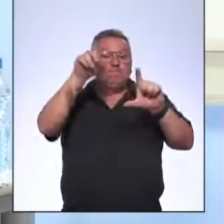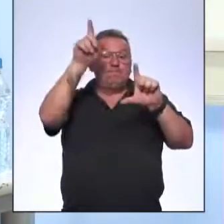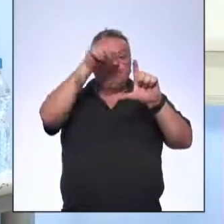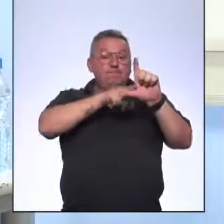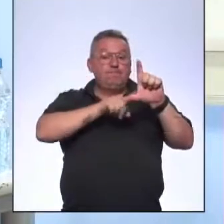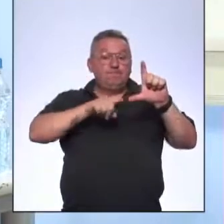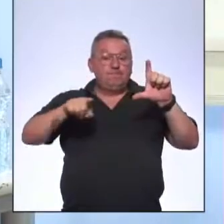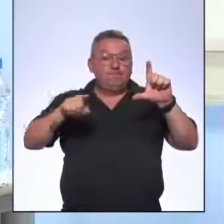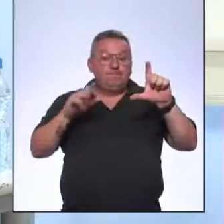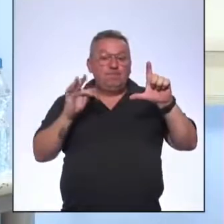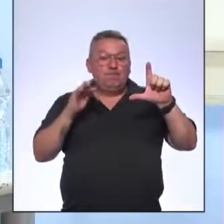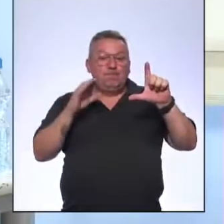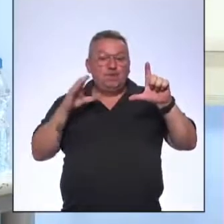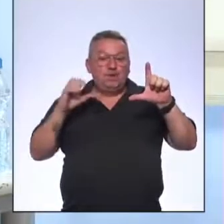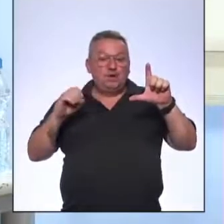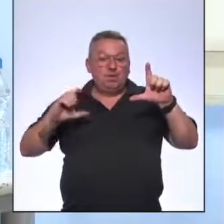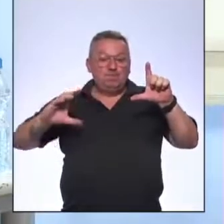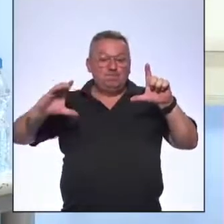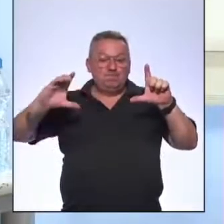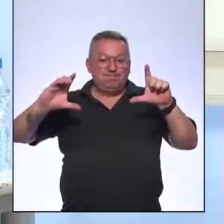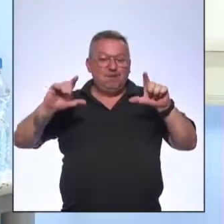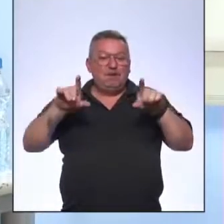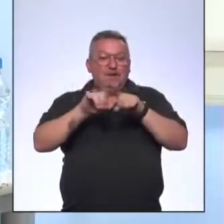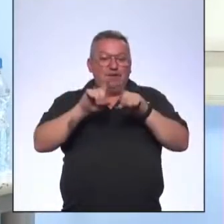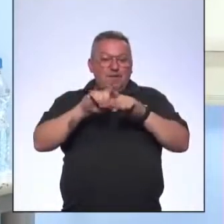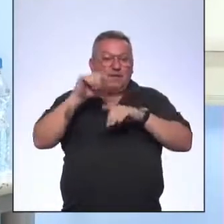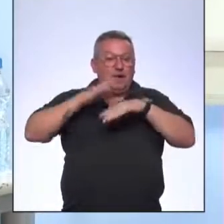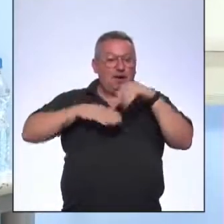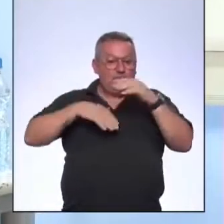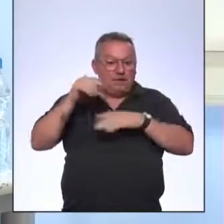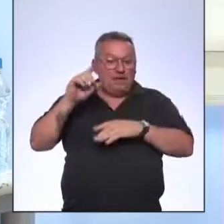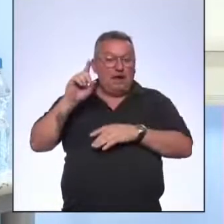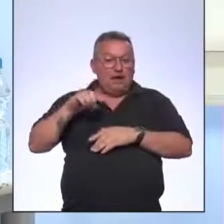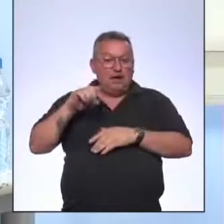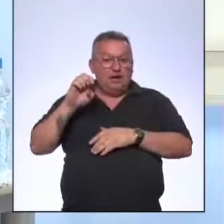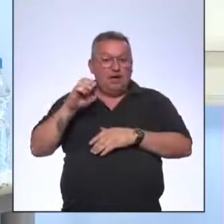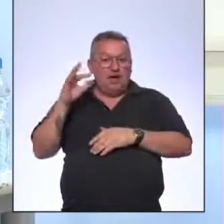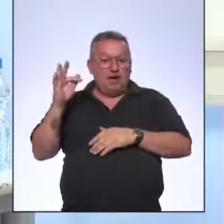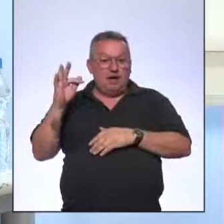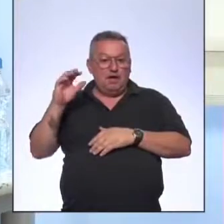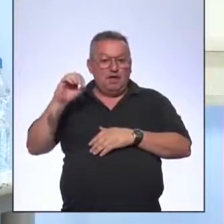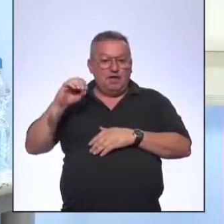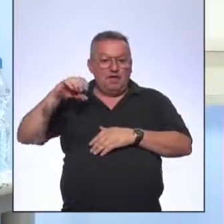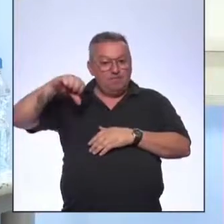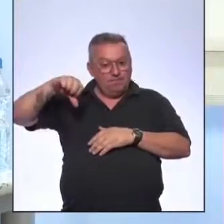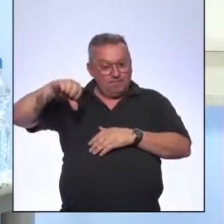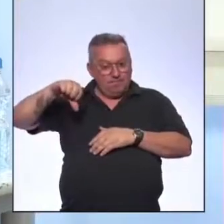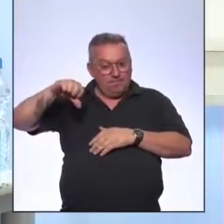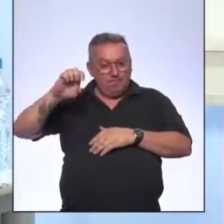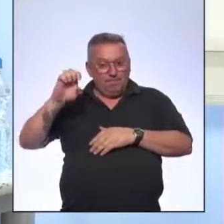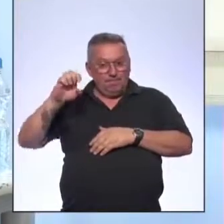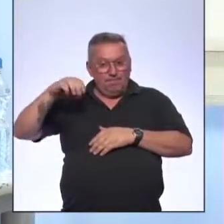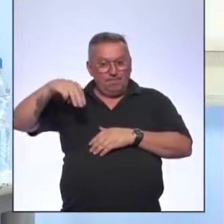gráfica de uma função professores a habilidade rf09